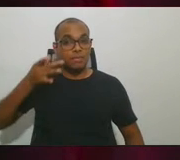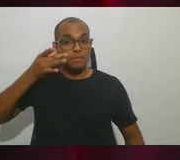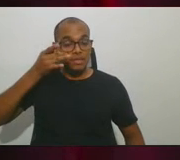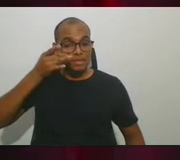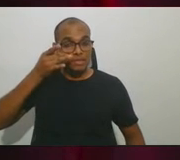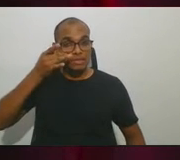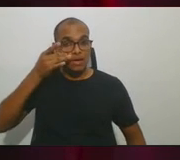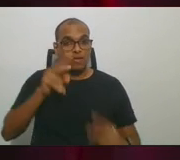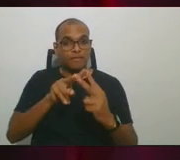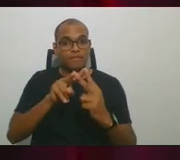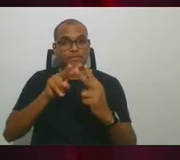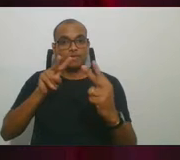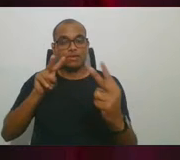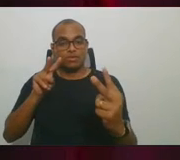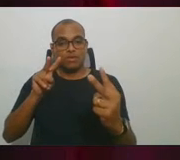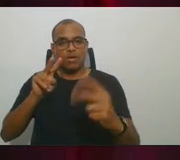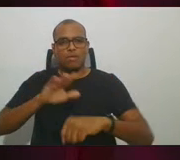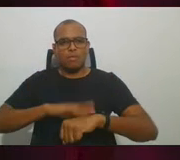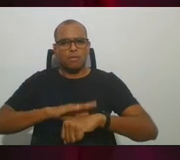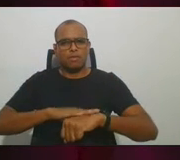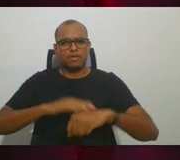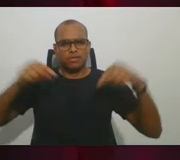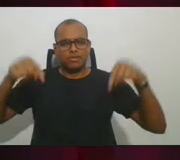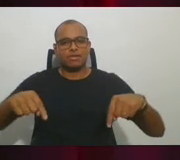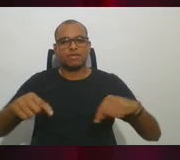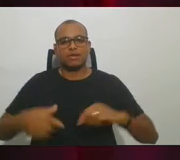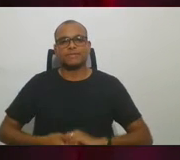virtual, para este momento.